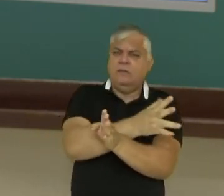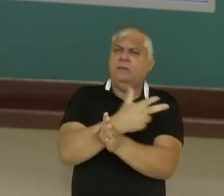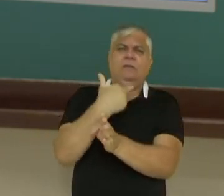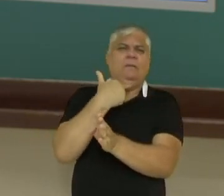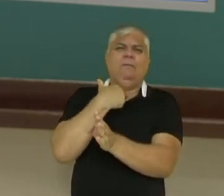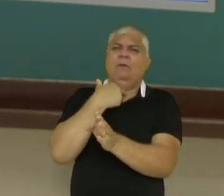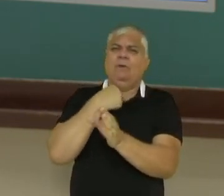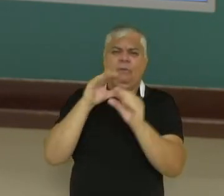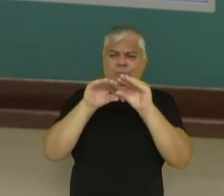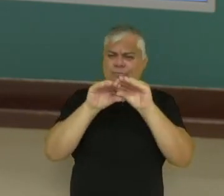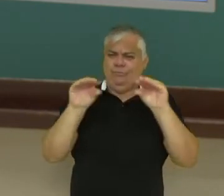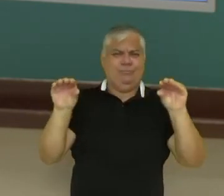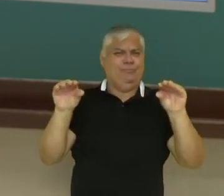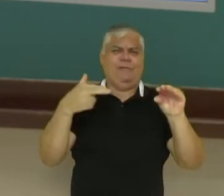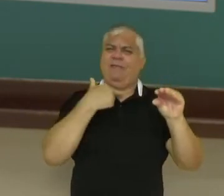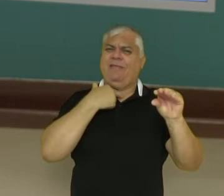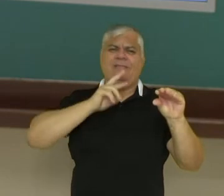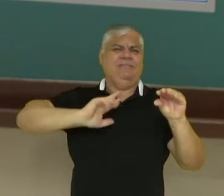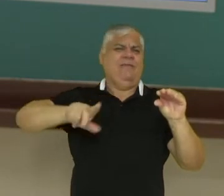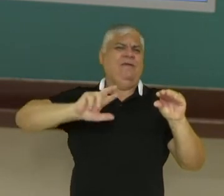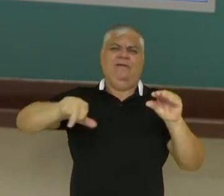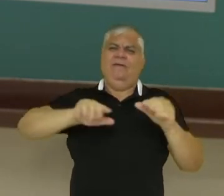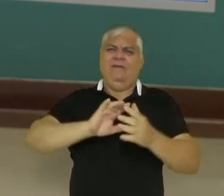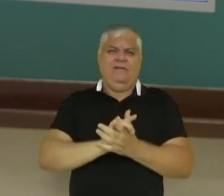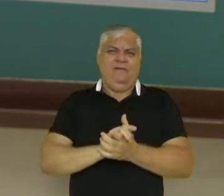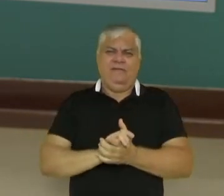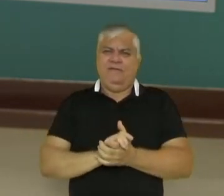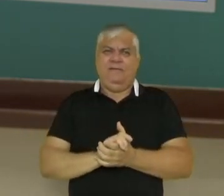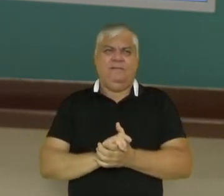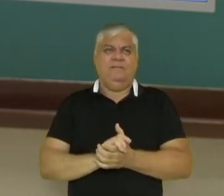ser o que ela é plana, como se dizia, certo?